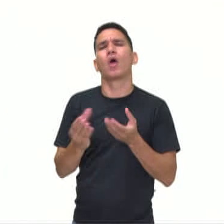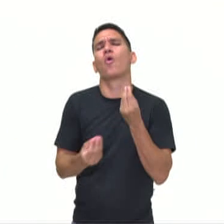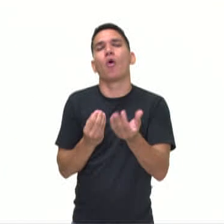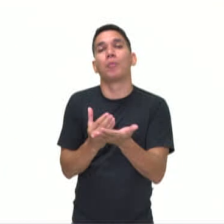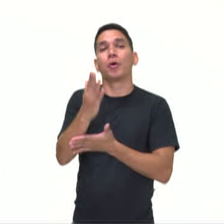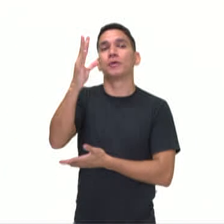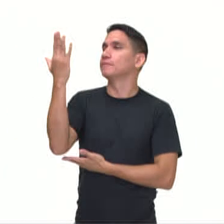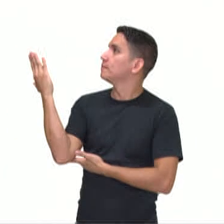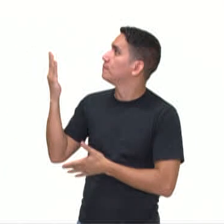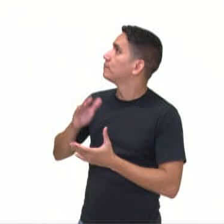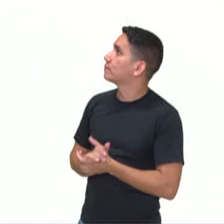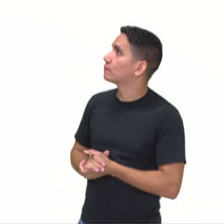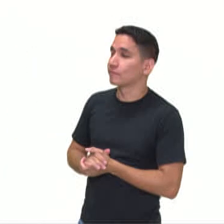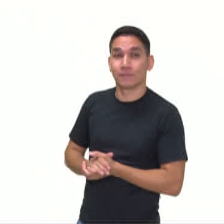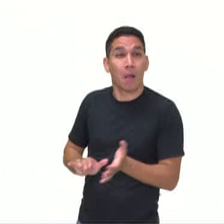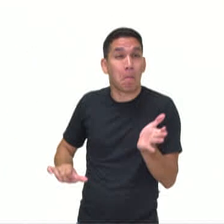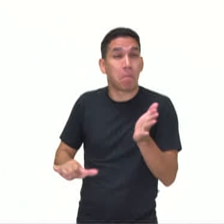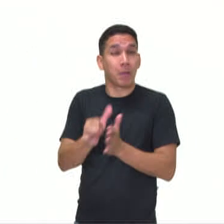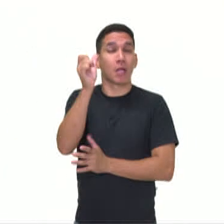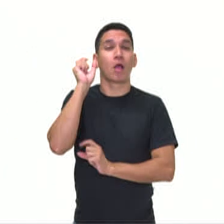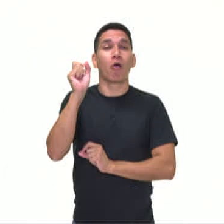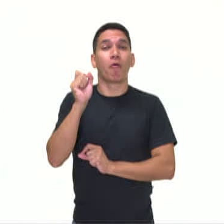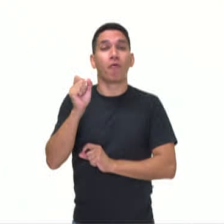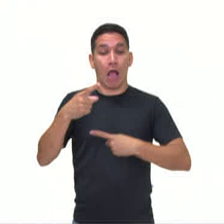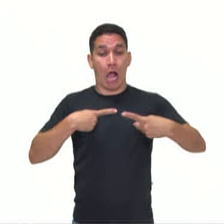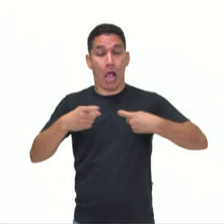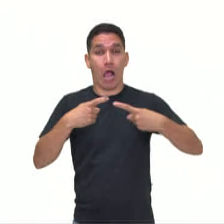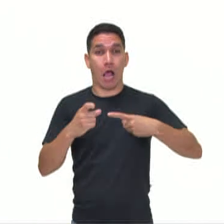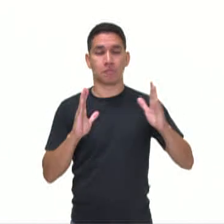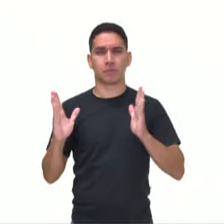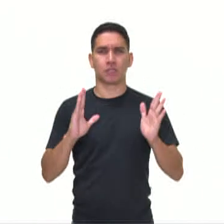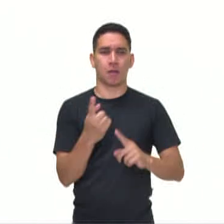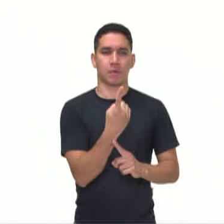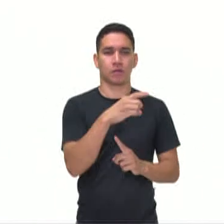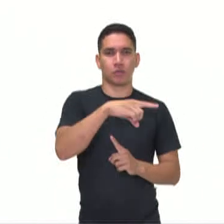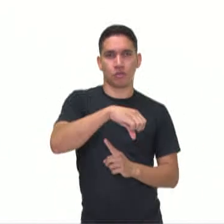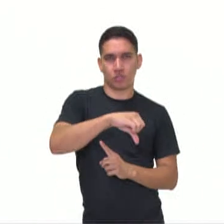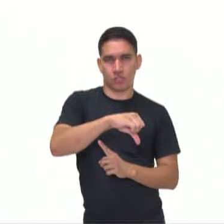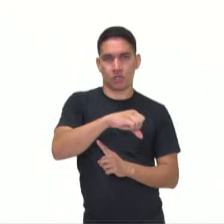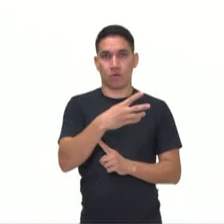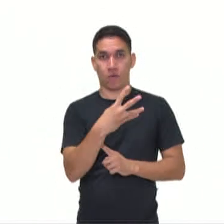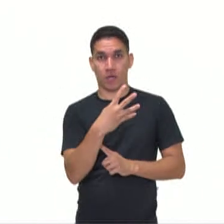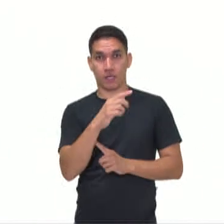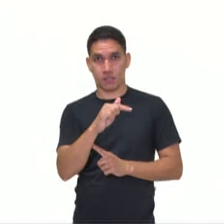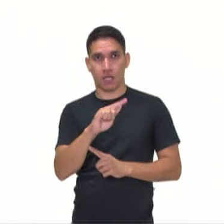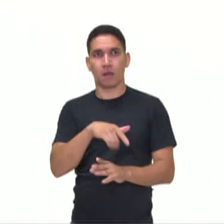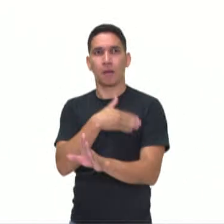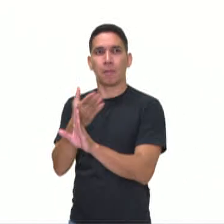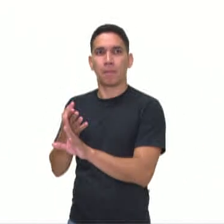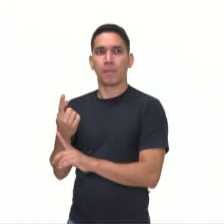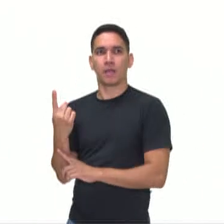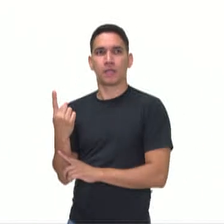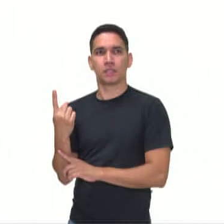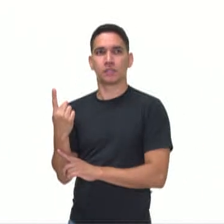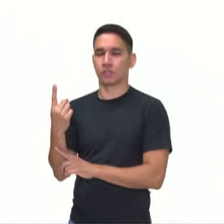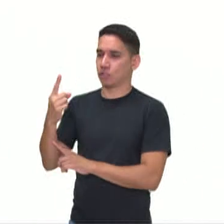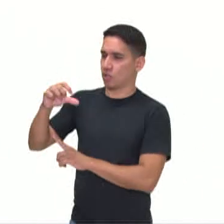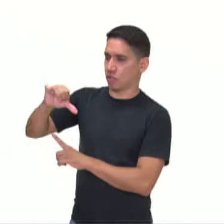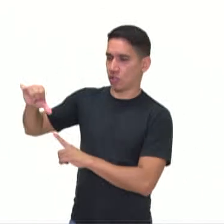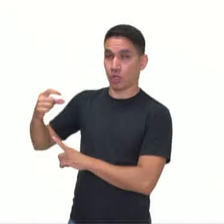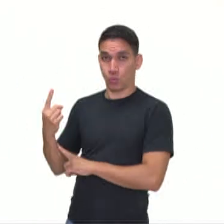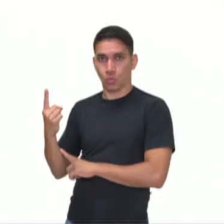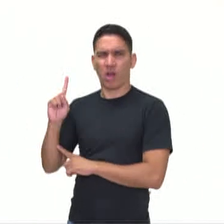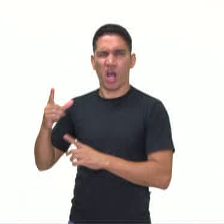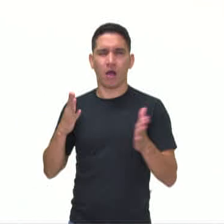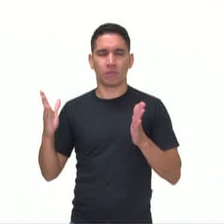ó. Surgiu na época da Guerra Fria, 1947 a 1991, período que ocorreu a Guerra Fria, e foi